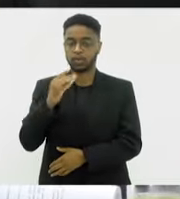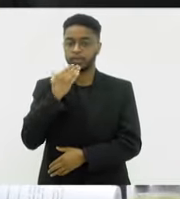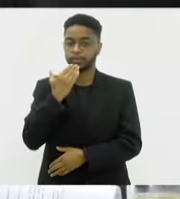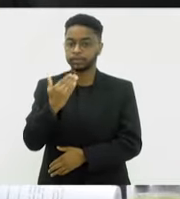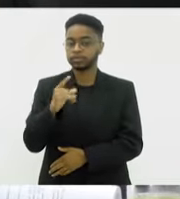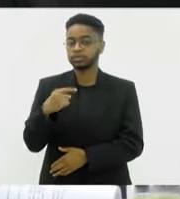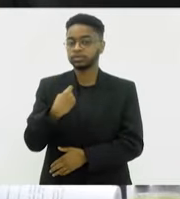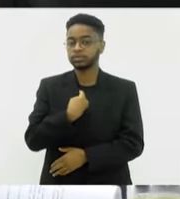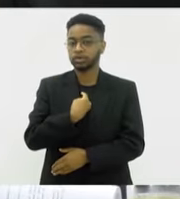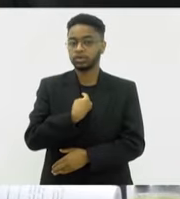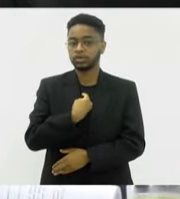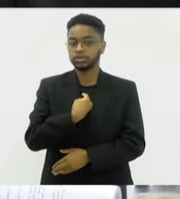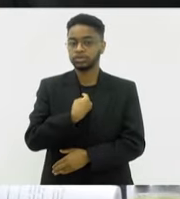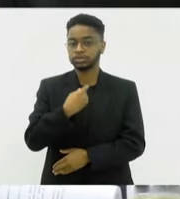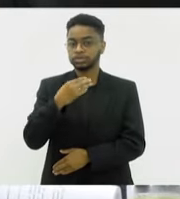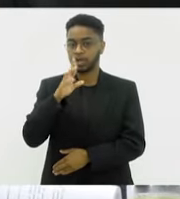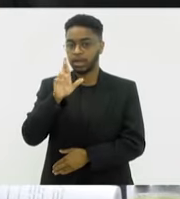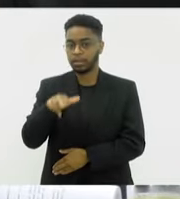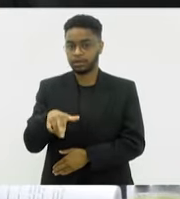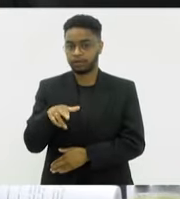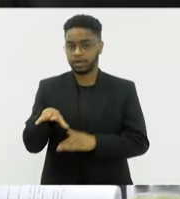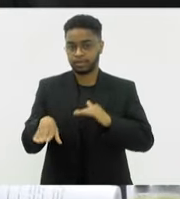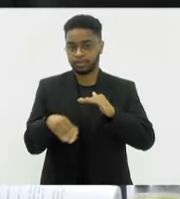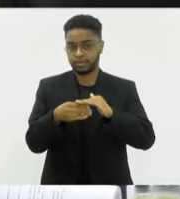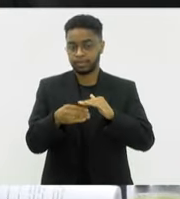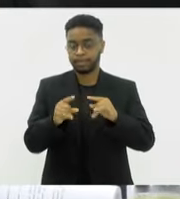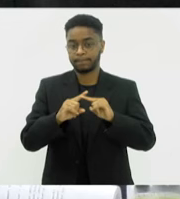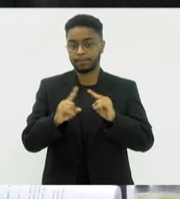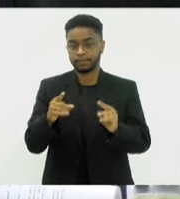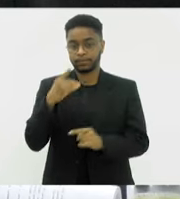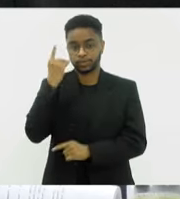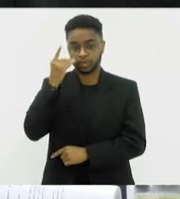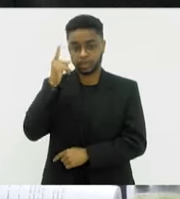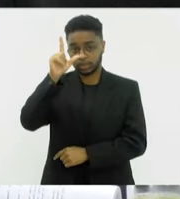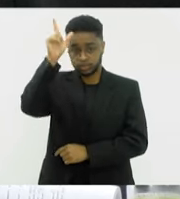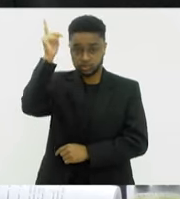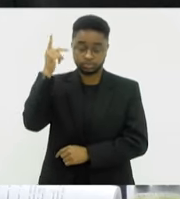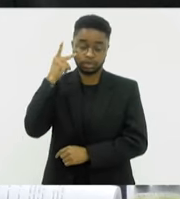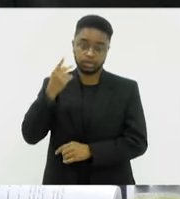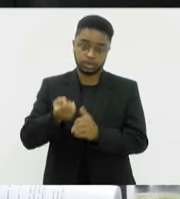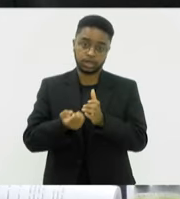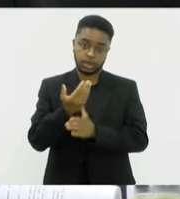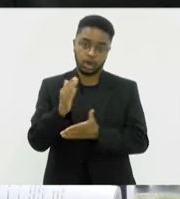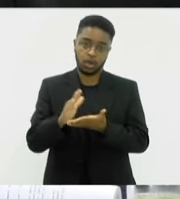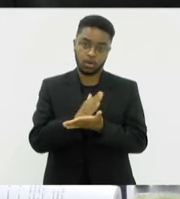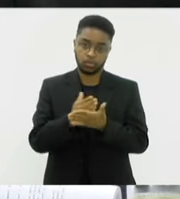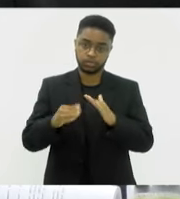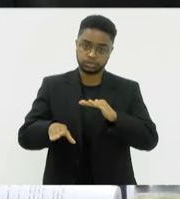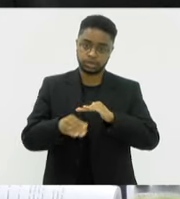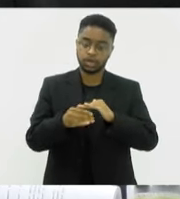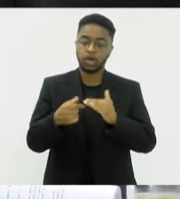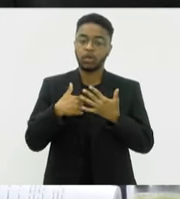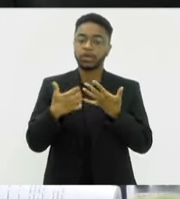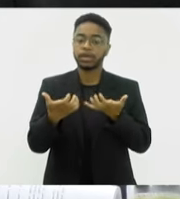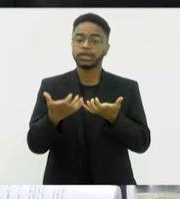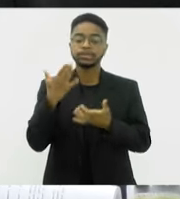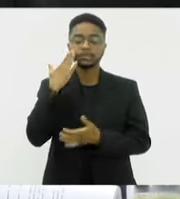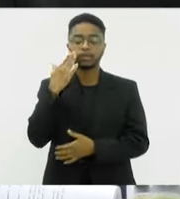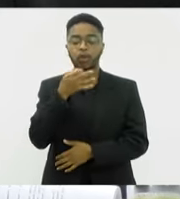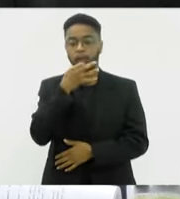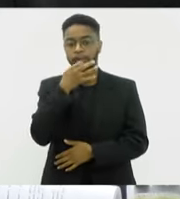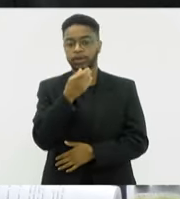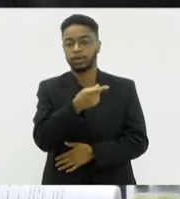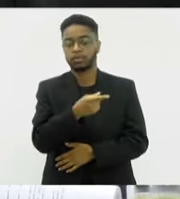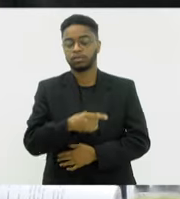pudéssemos rejeitar as emendas. Mas, como o deputado Luiz Paulo é autor de emendas, gostaria de ouvi-lo para a gente enfrentar a